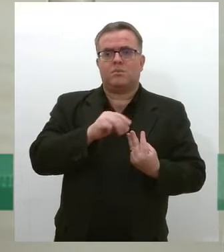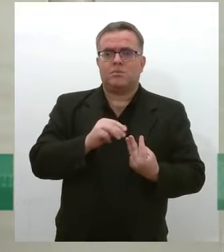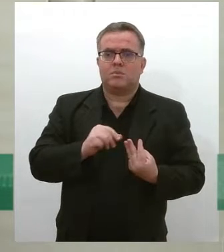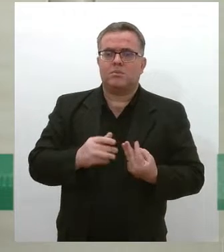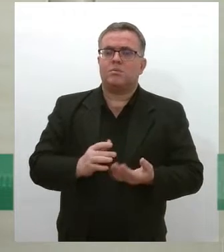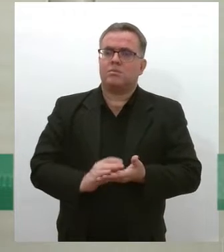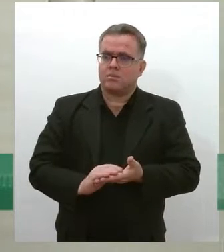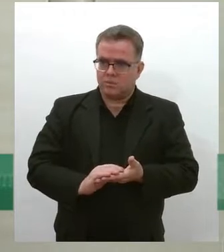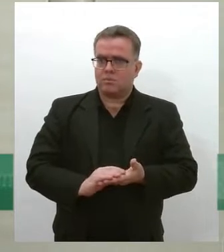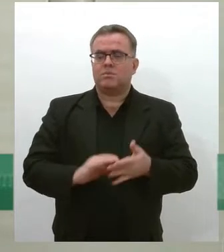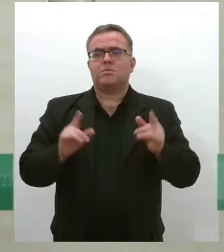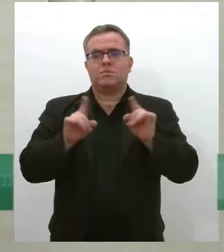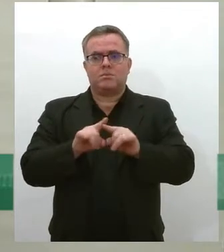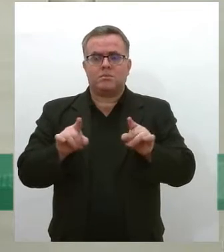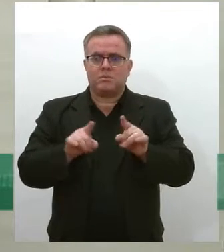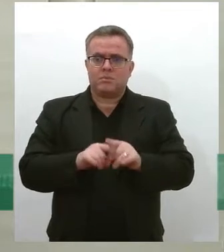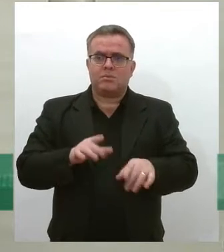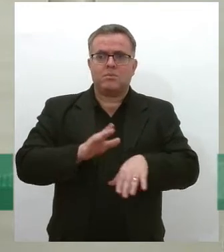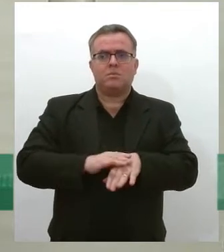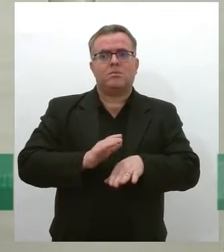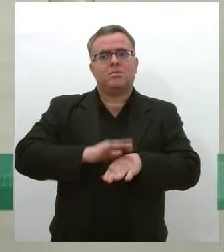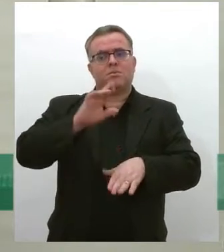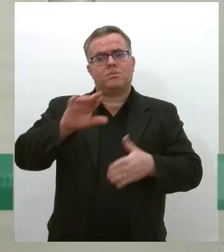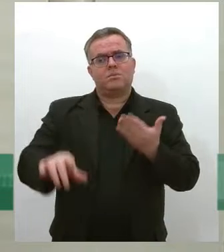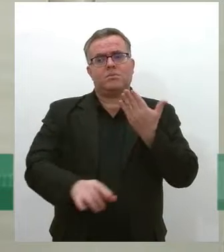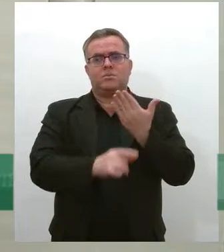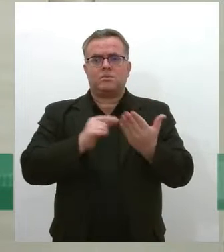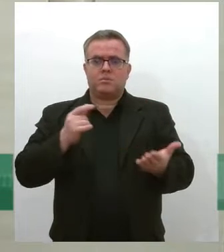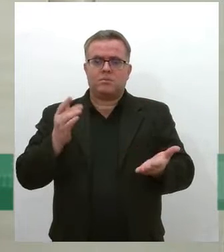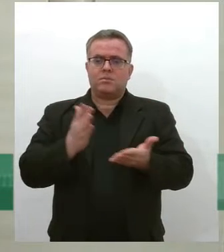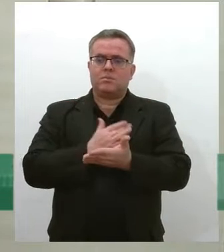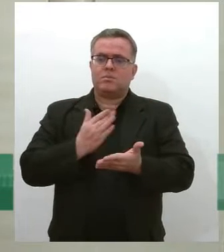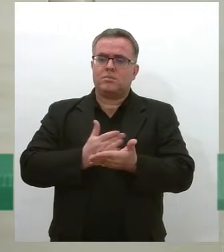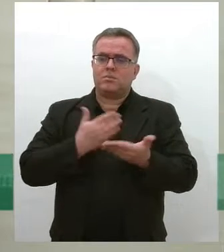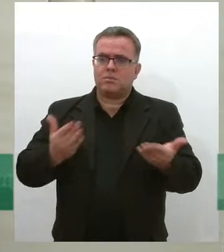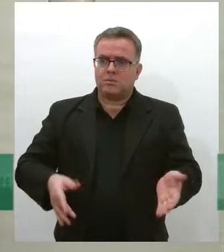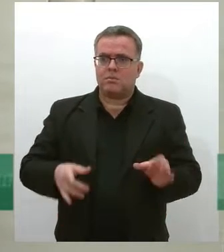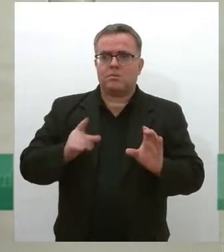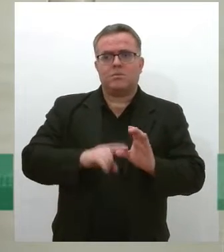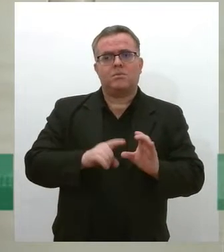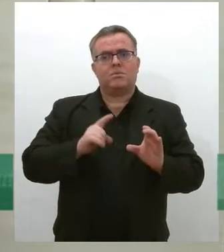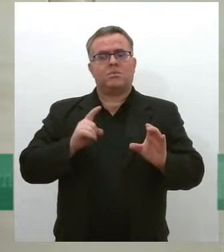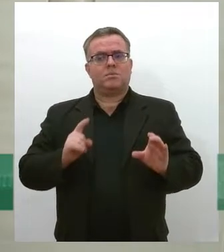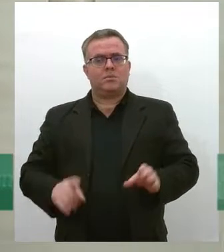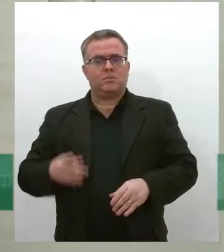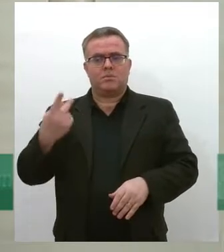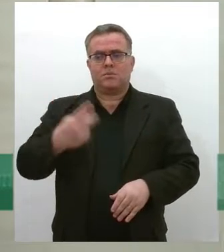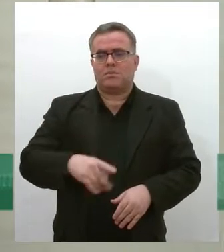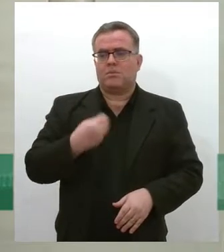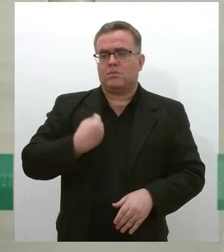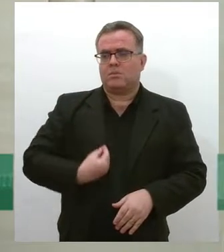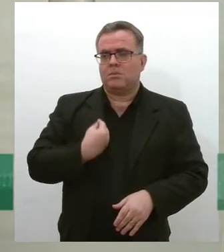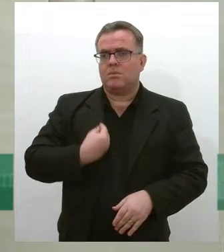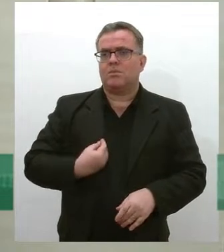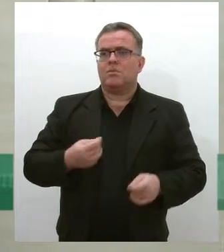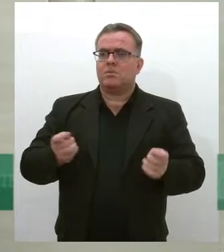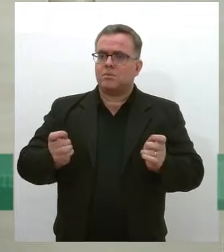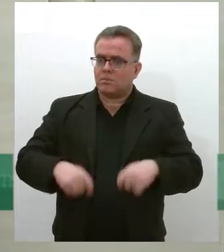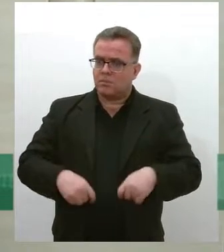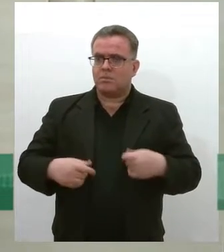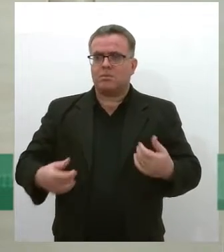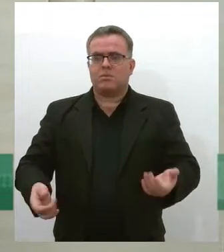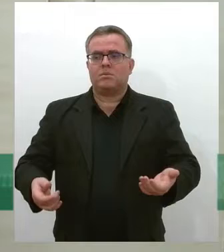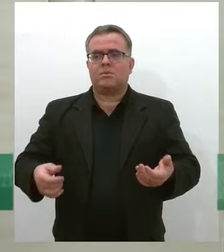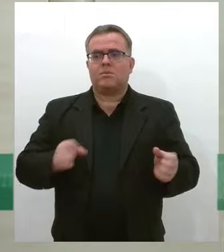é autora da tese que virou livro, A Independência do Solo que Habitamos, Poder, Autonomia e Cultura Política